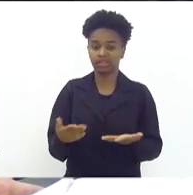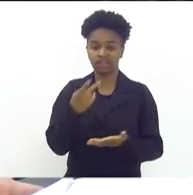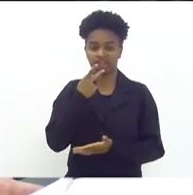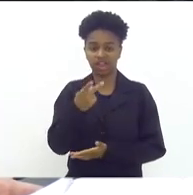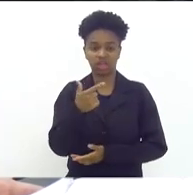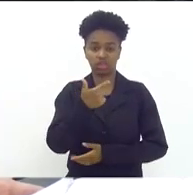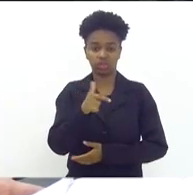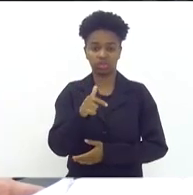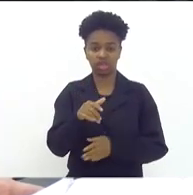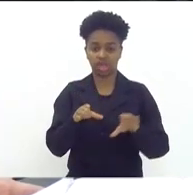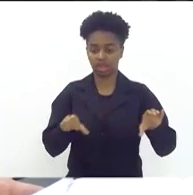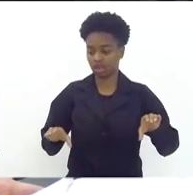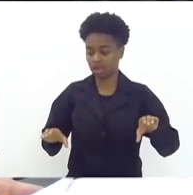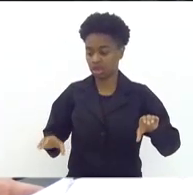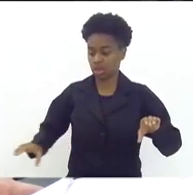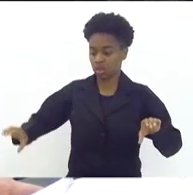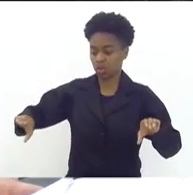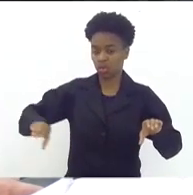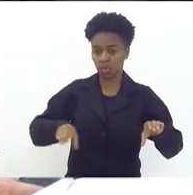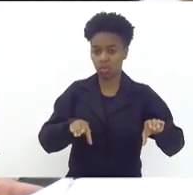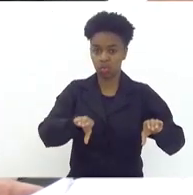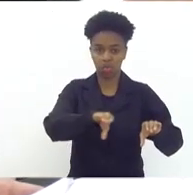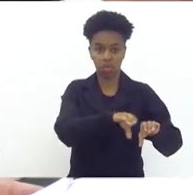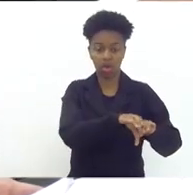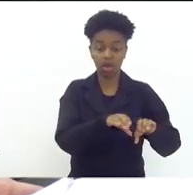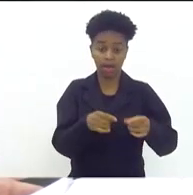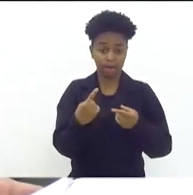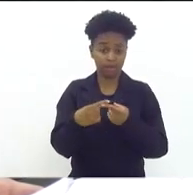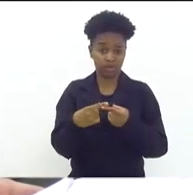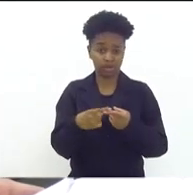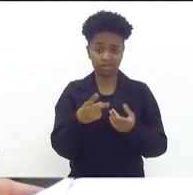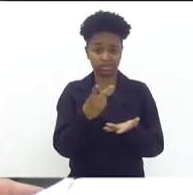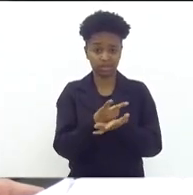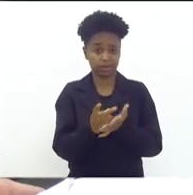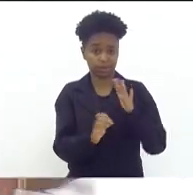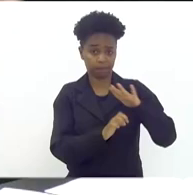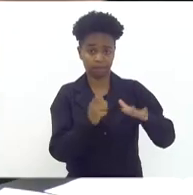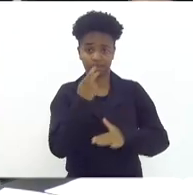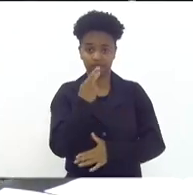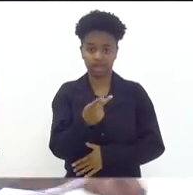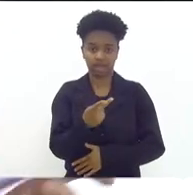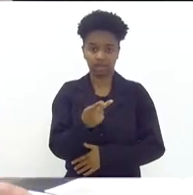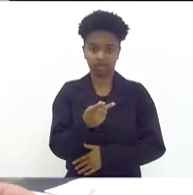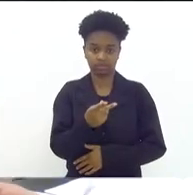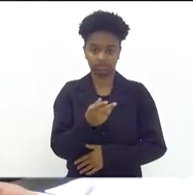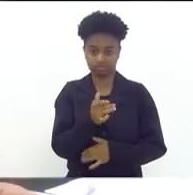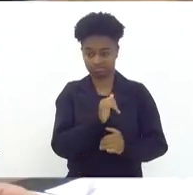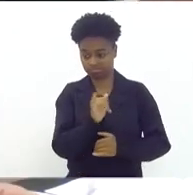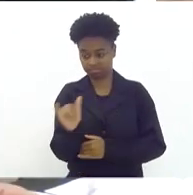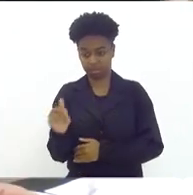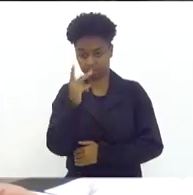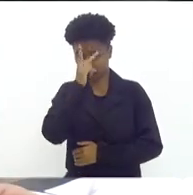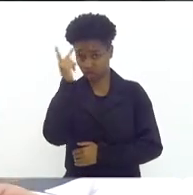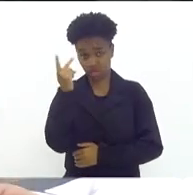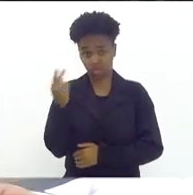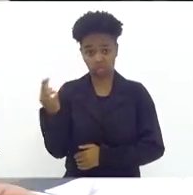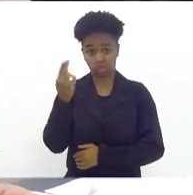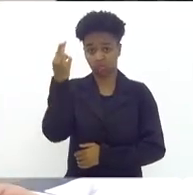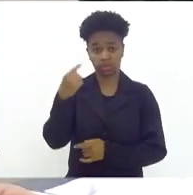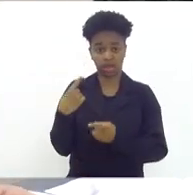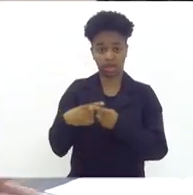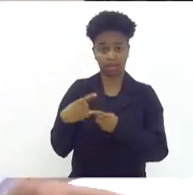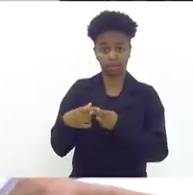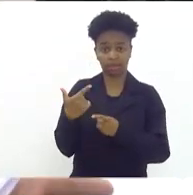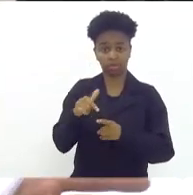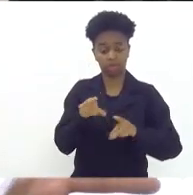há rede porque a concessionária Tem essa mania eles dizem para o empresário que não há viabilidade técnica